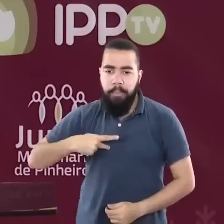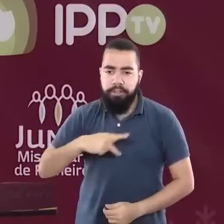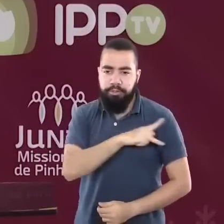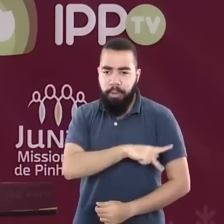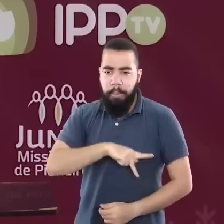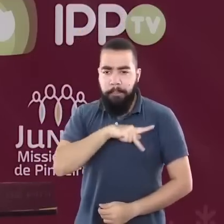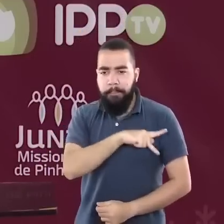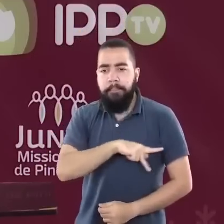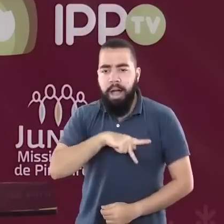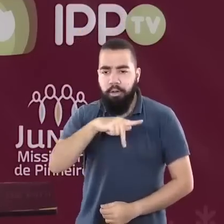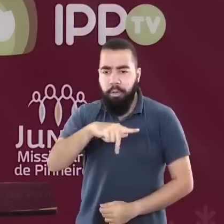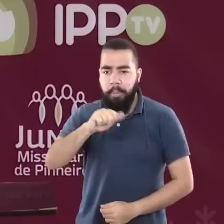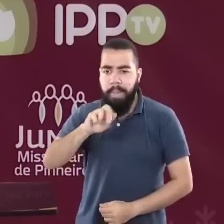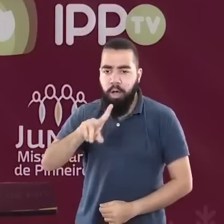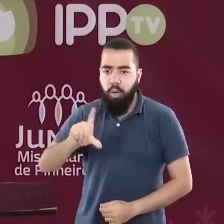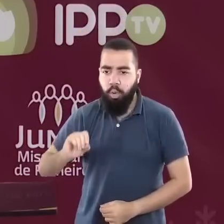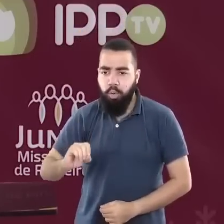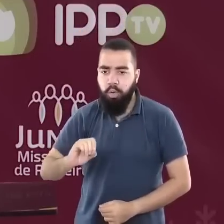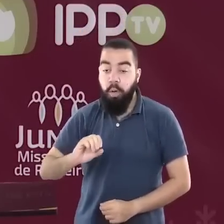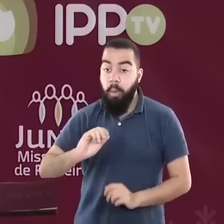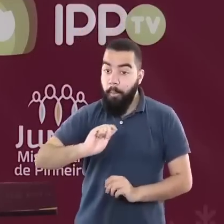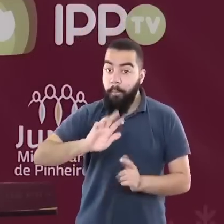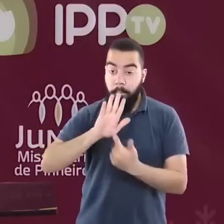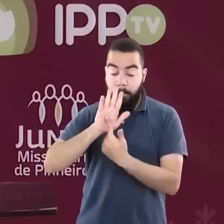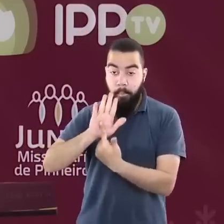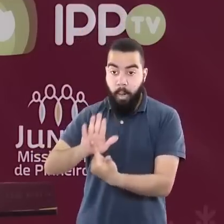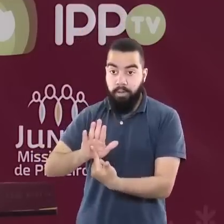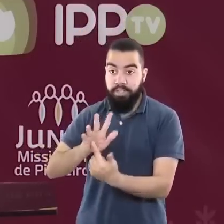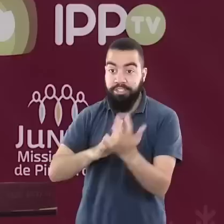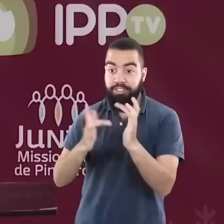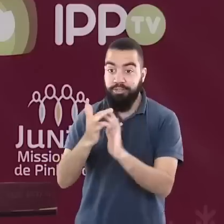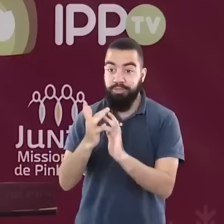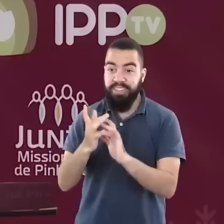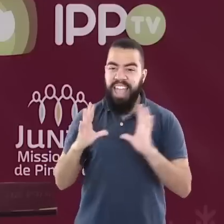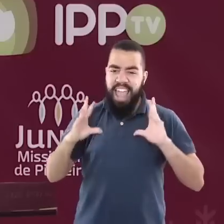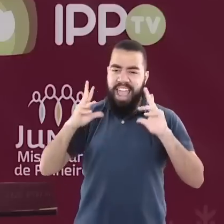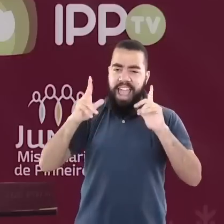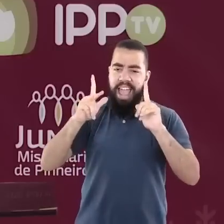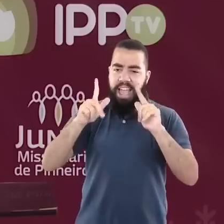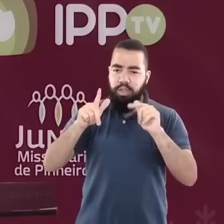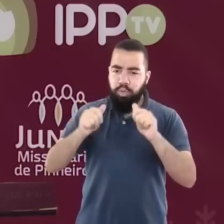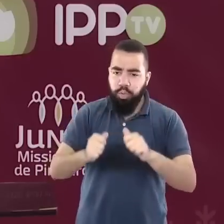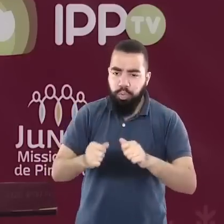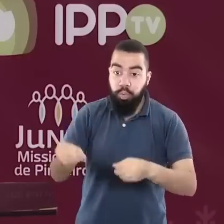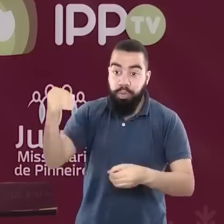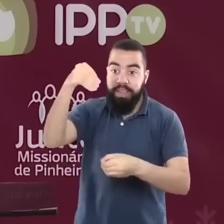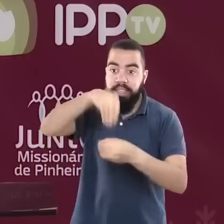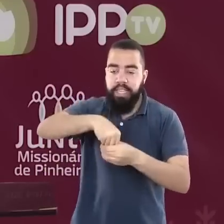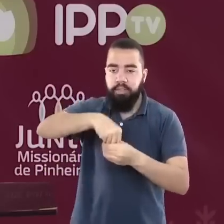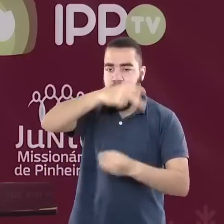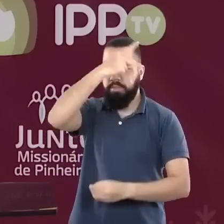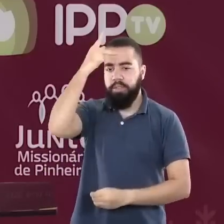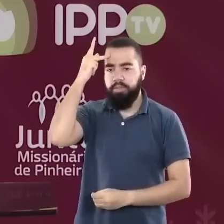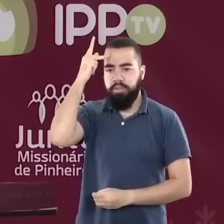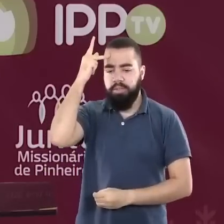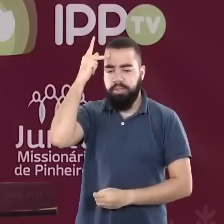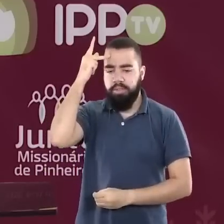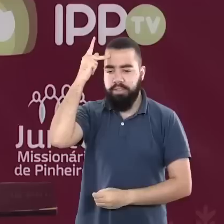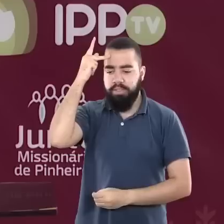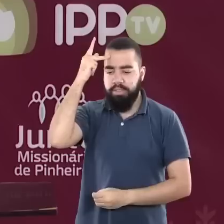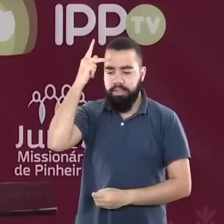mostrar em Colossenses Capítulo 3 Versículo 11 que ele é tudo em todos Paulo podia ser mais